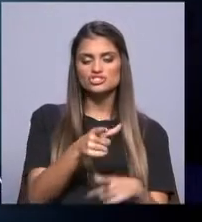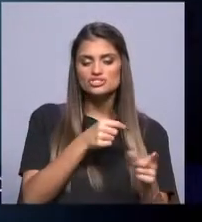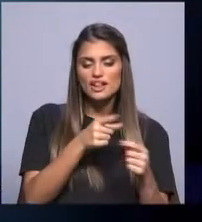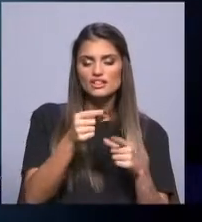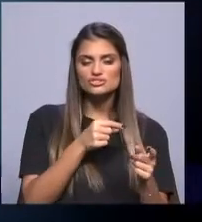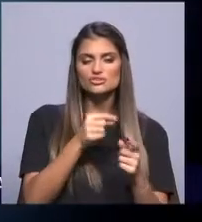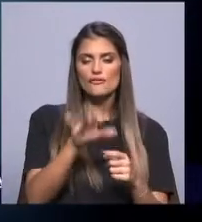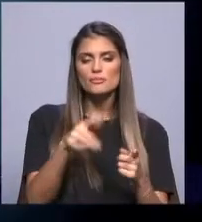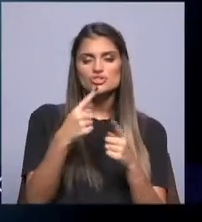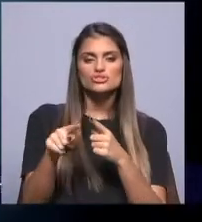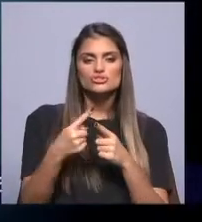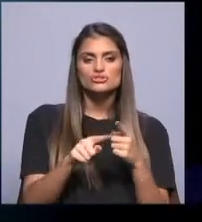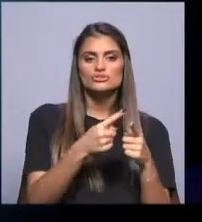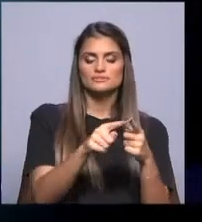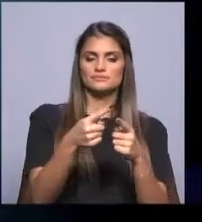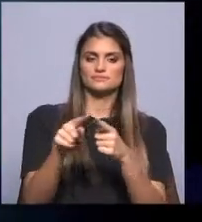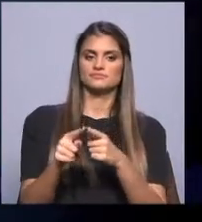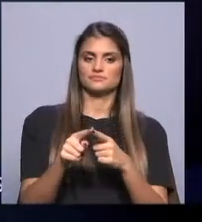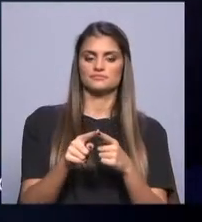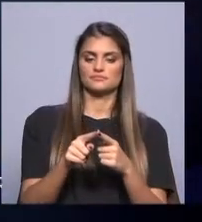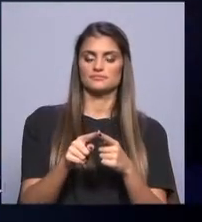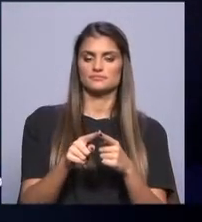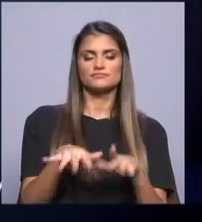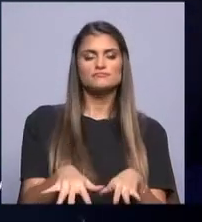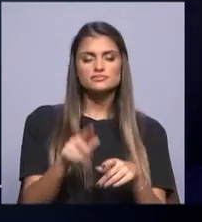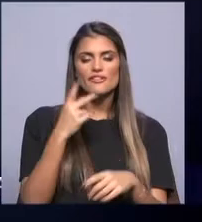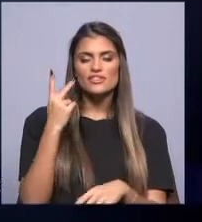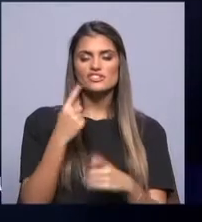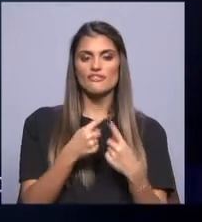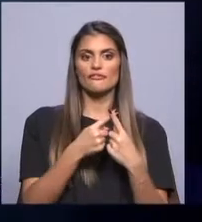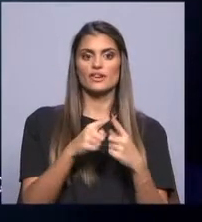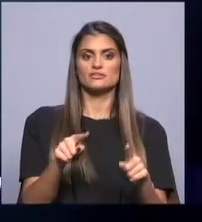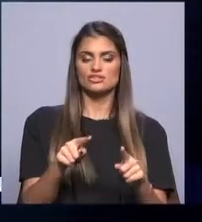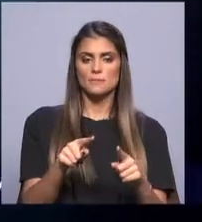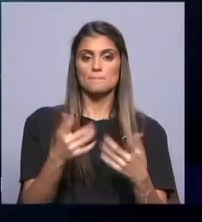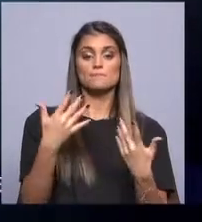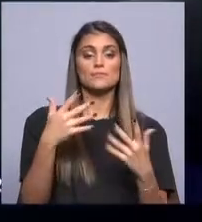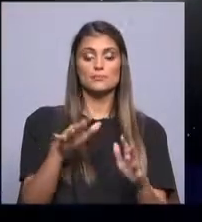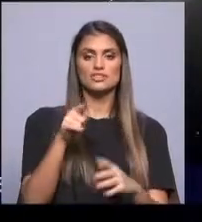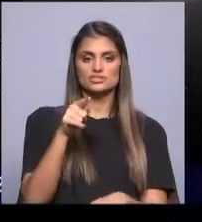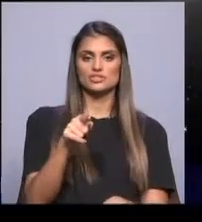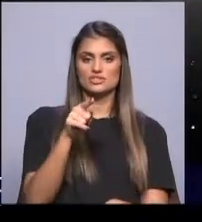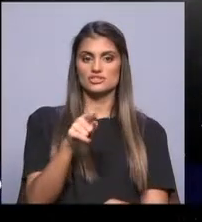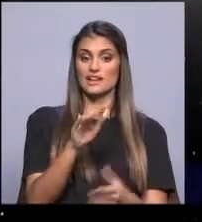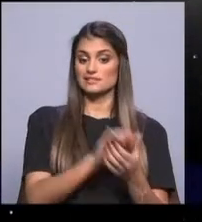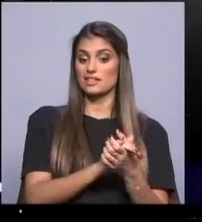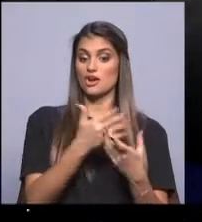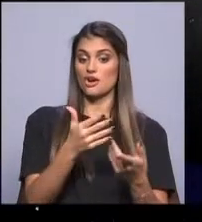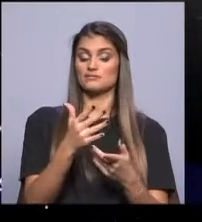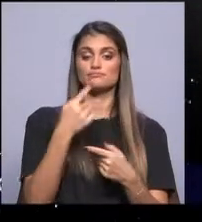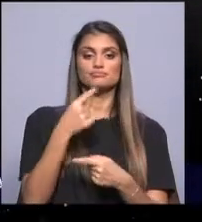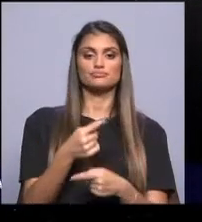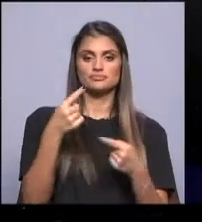massas diferentes, com estados de evolução das suas vidas diferentes, mas este casal que agora aqui trazemos